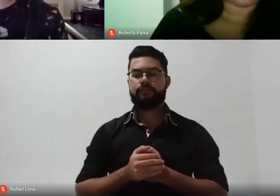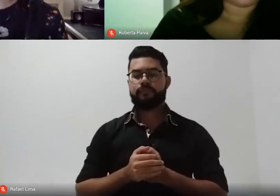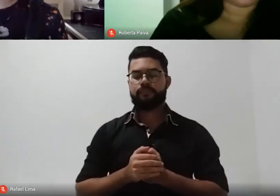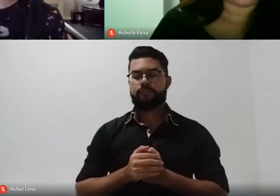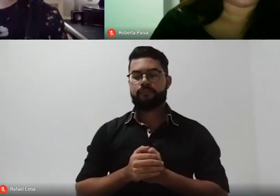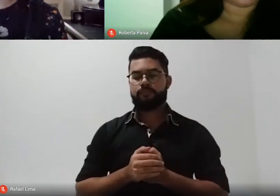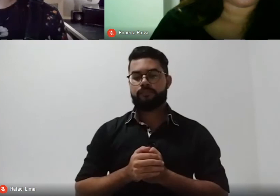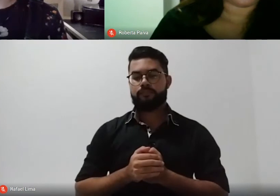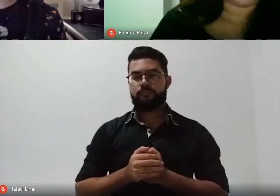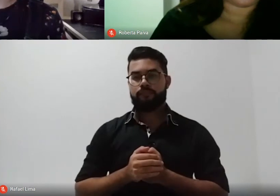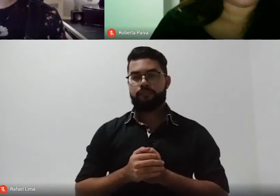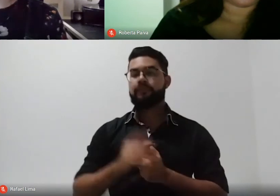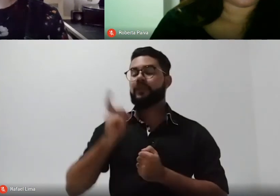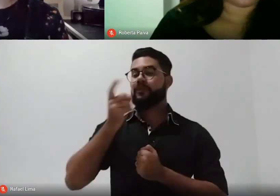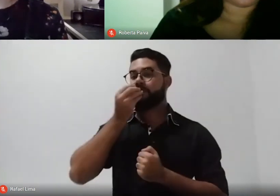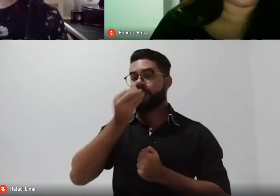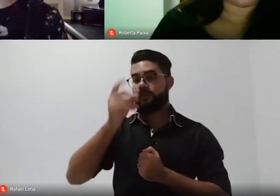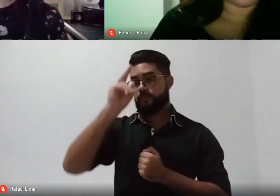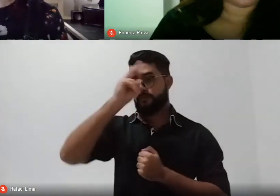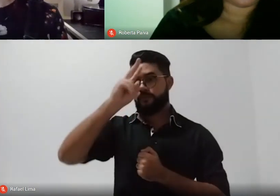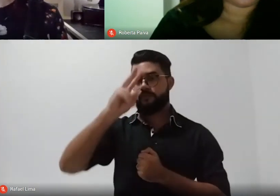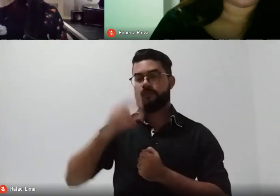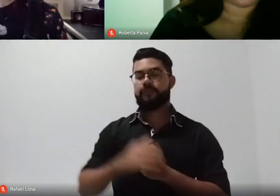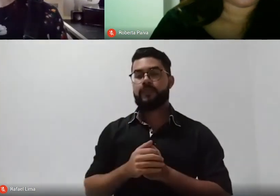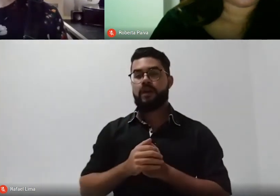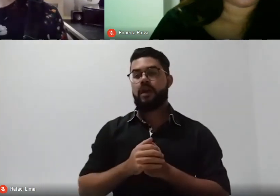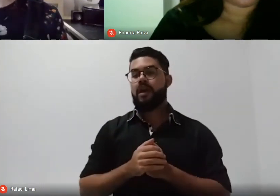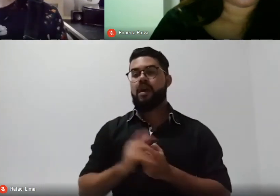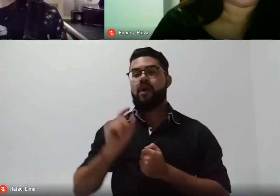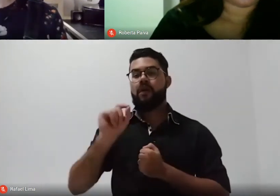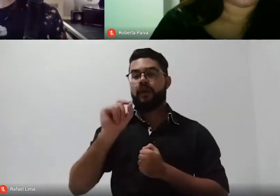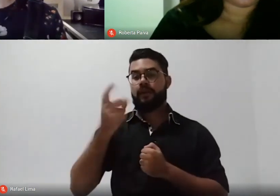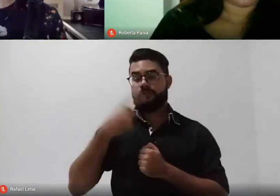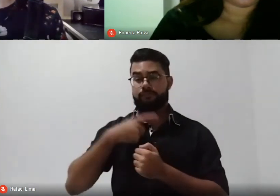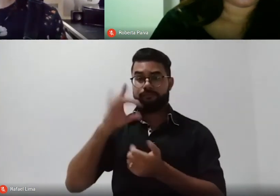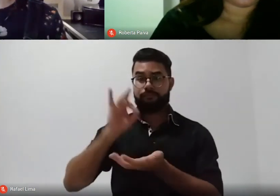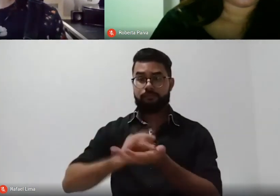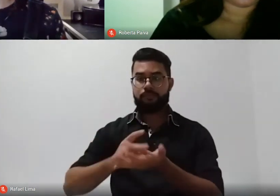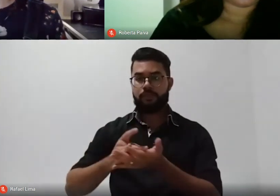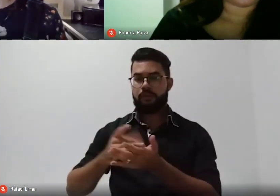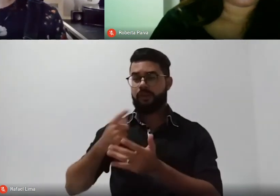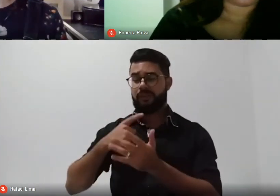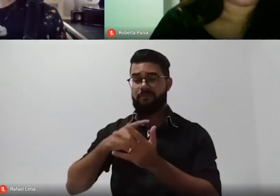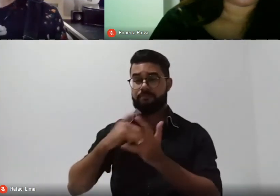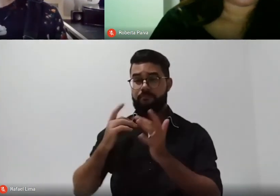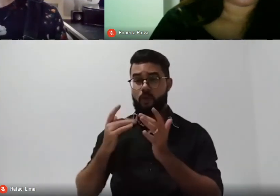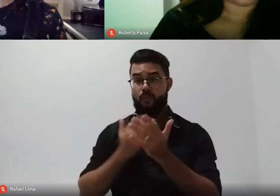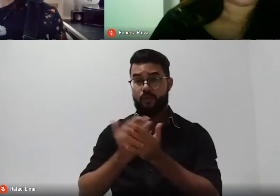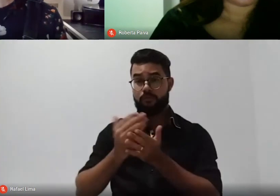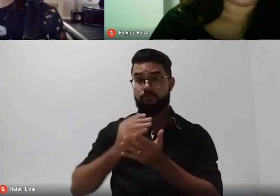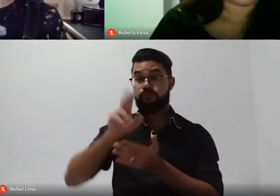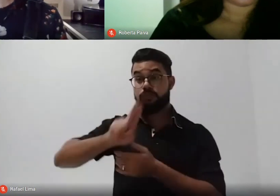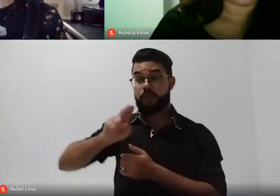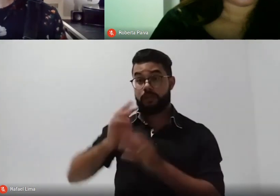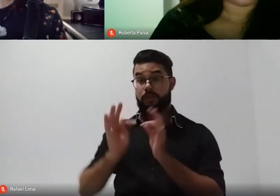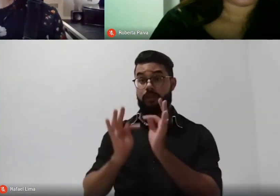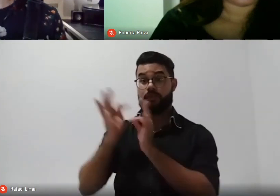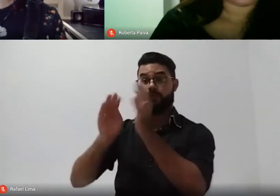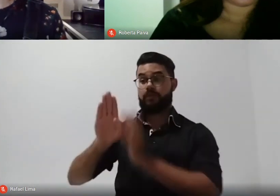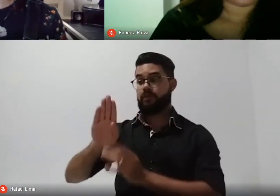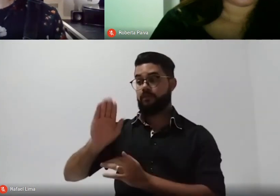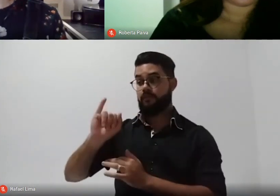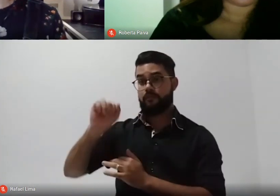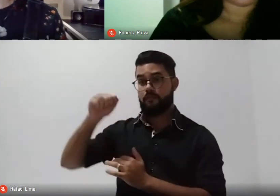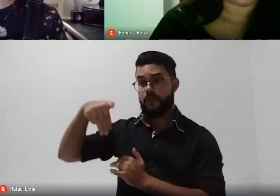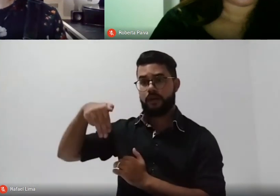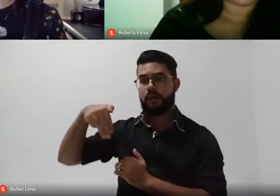Eu lembrei aqui, só para destacar a sua fala final, assim, que um ponto em que a gente conseguiu o encaixe, né, da tecnologia BIM foi retirando